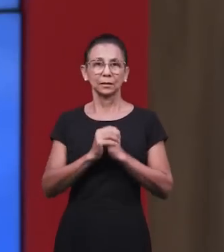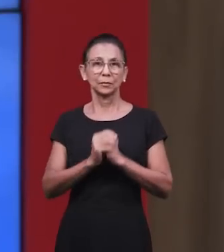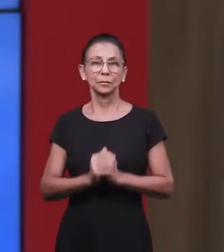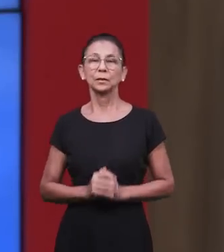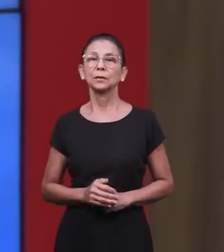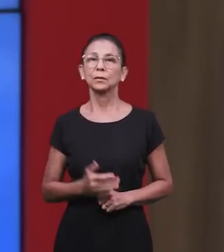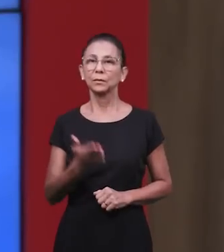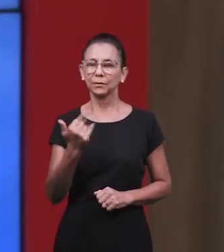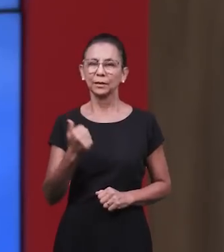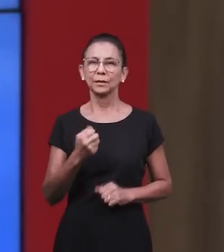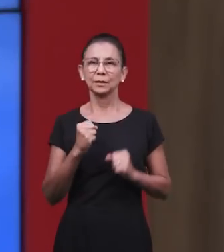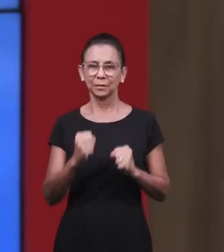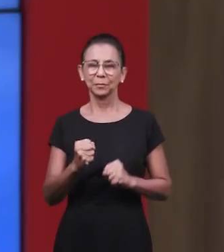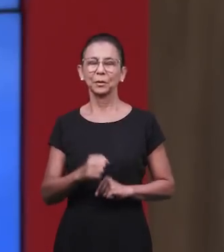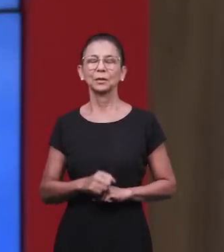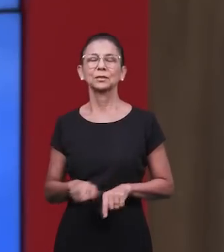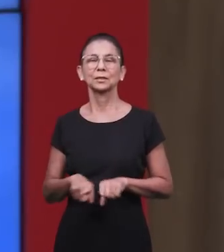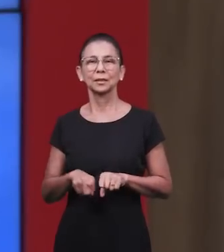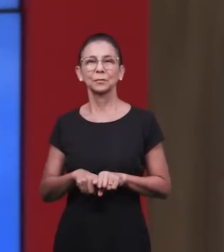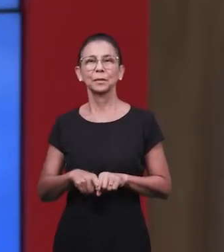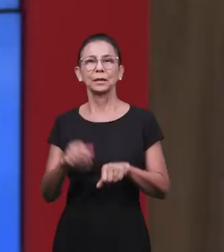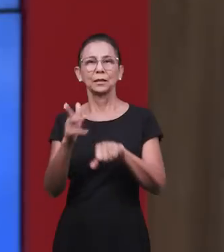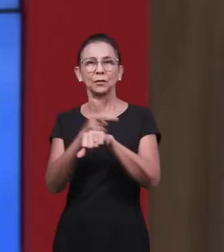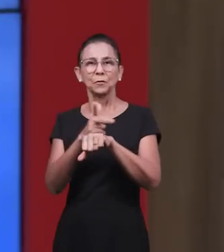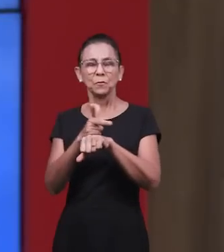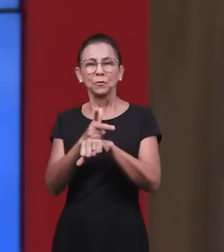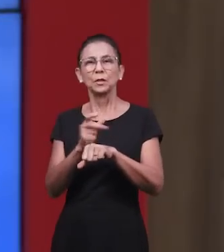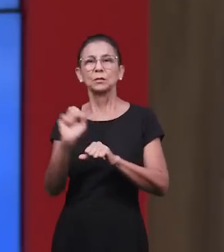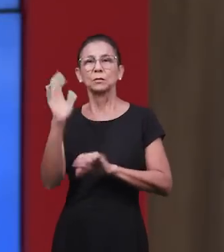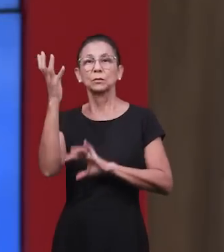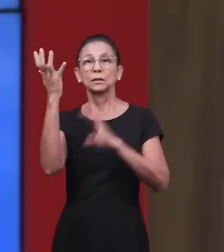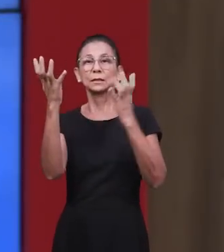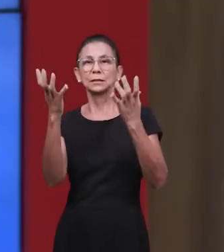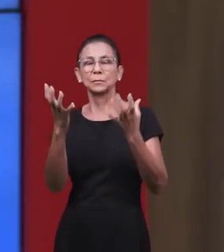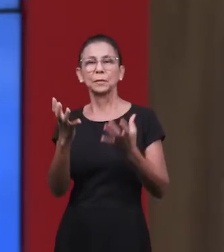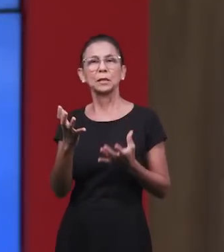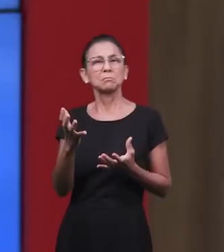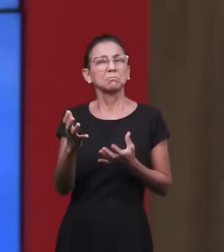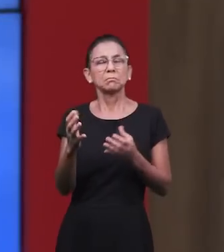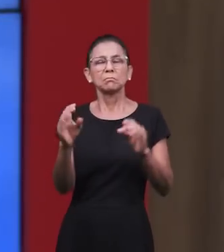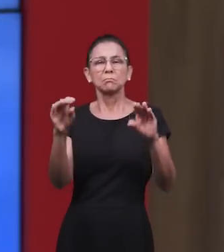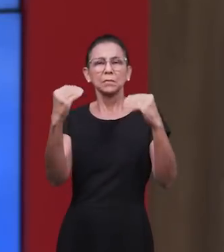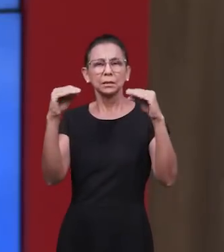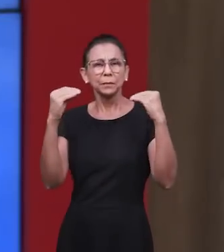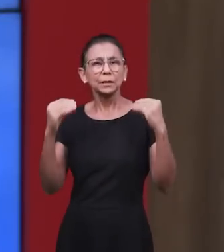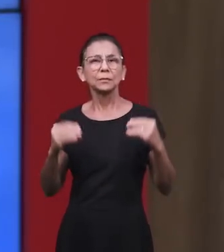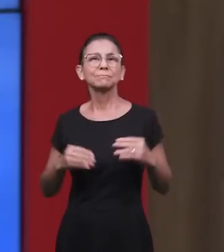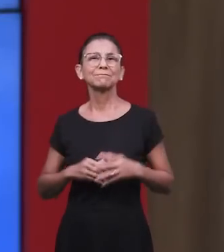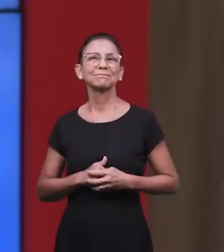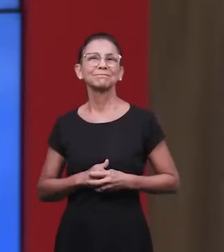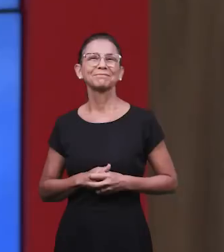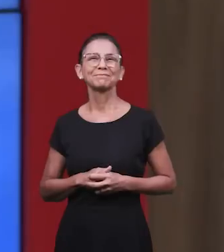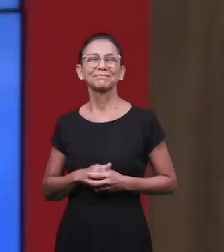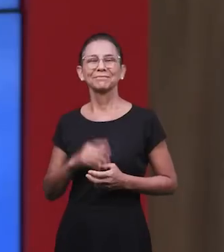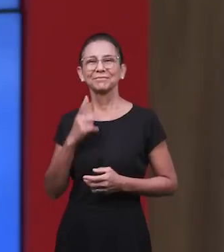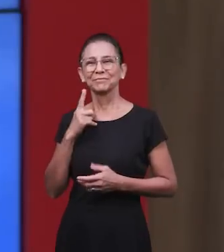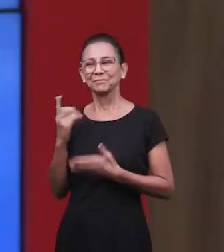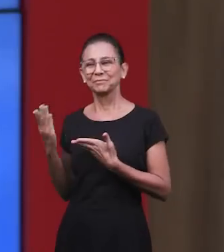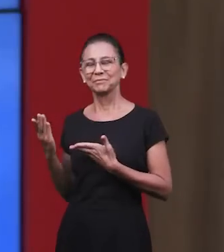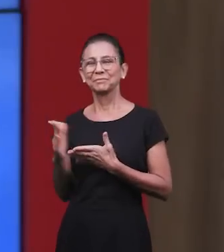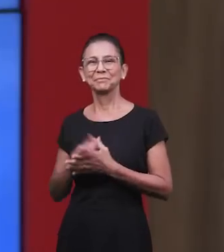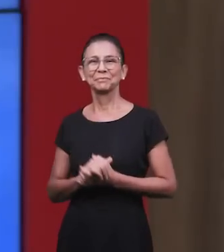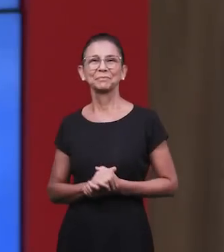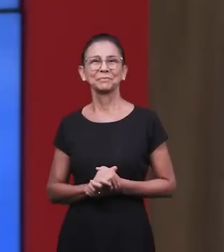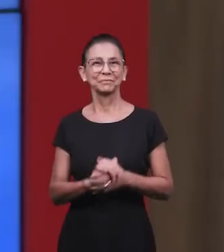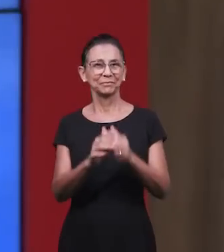quiser, pode participar aqui com a gente também. Envie tudo o que aconteceu aí na sua região, qualquer evento. Manda para cá e vai passar aqui no